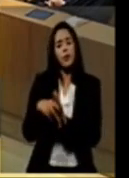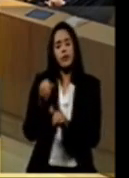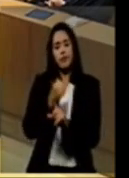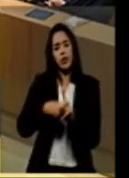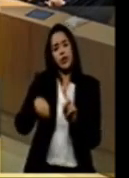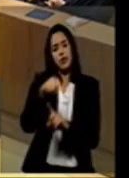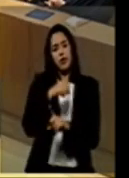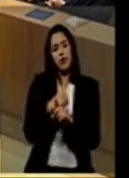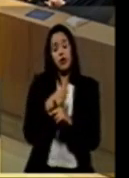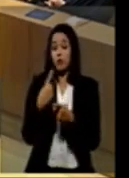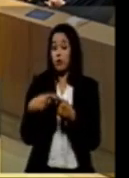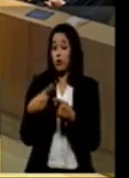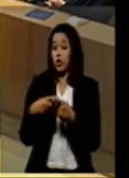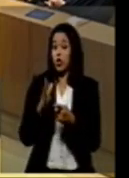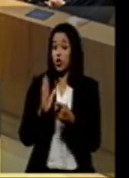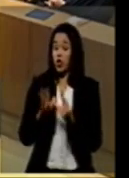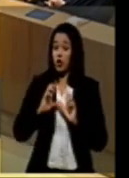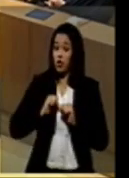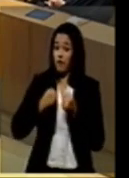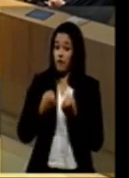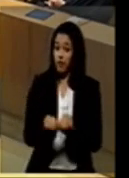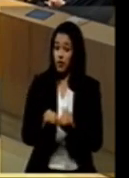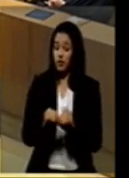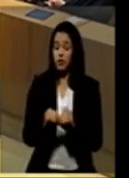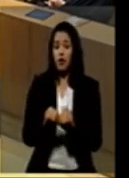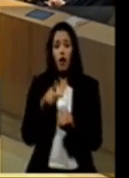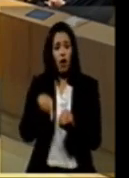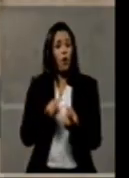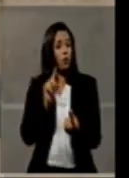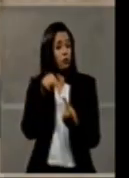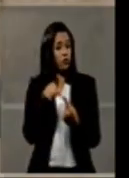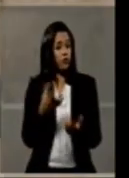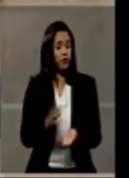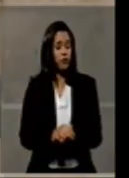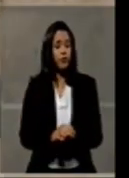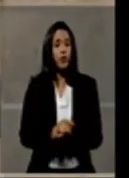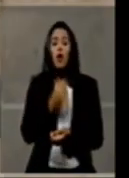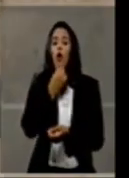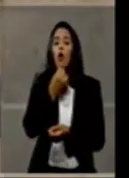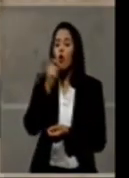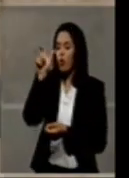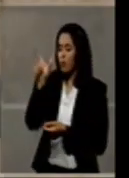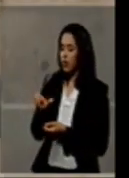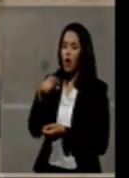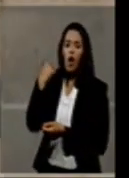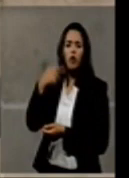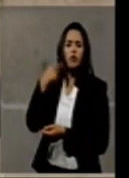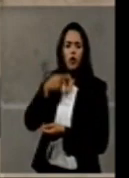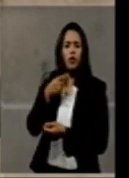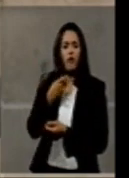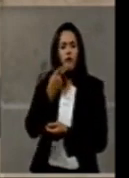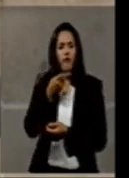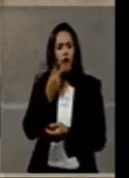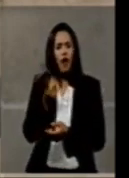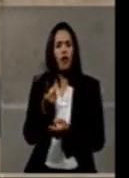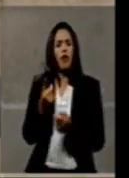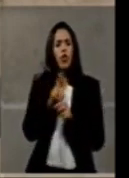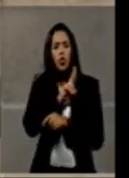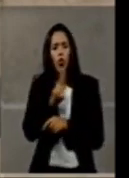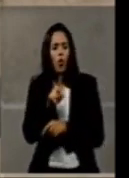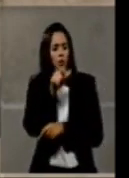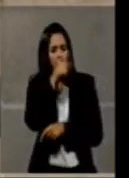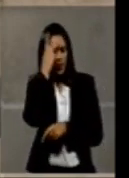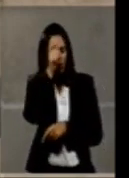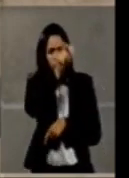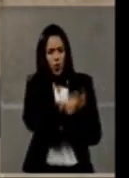já que a sua defesa se destino o advogado fala em nome do cidadão pelo cidadão